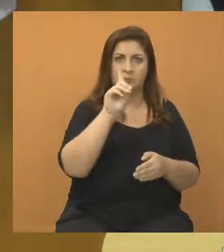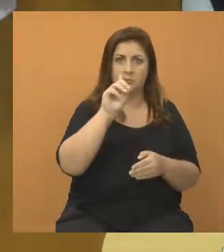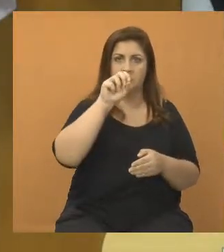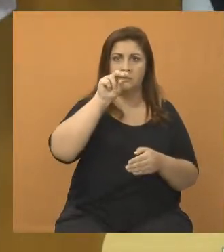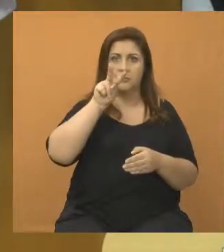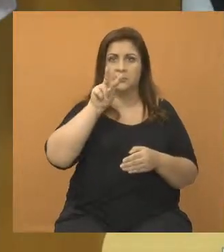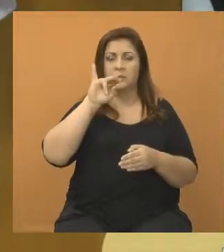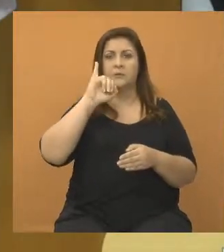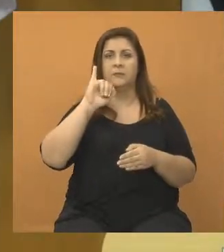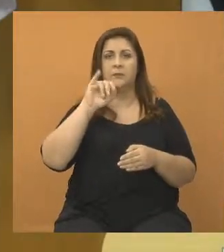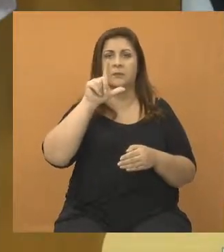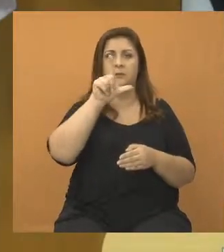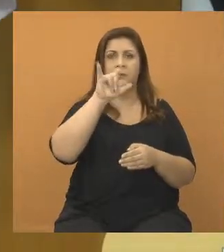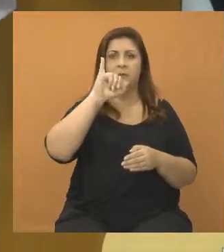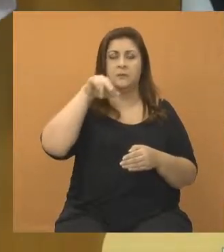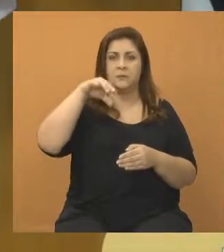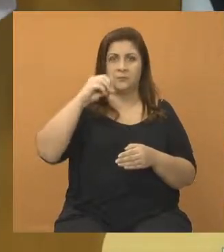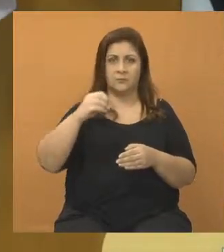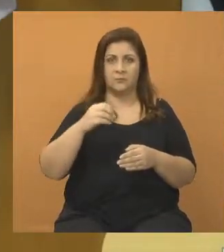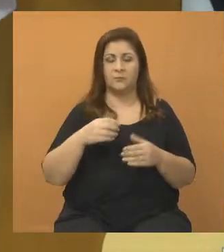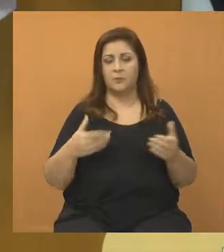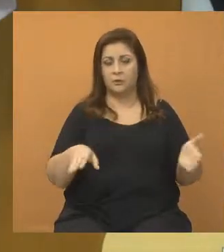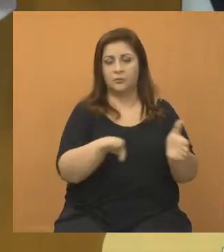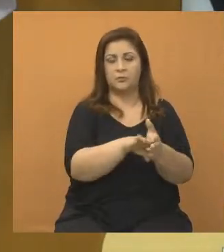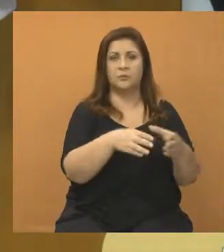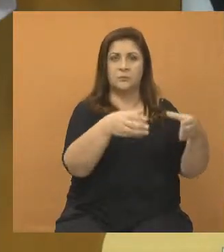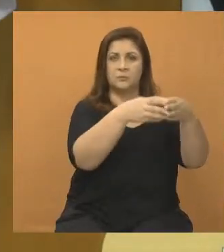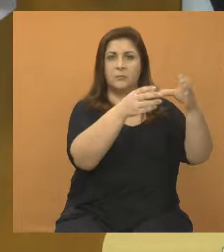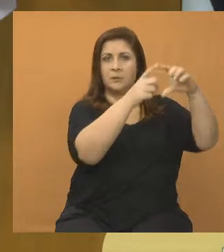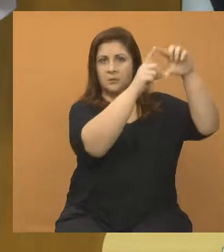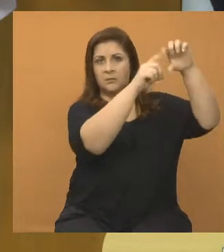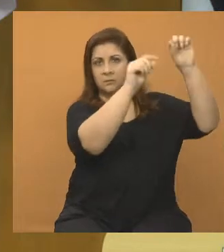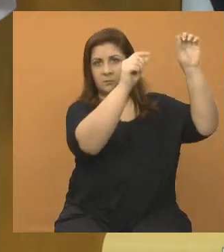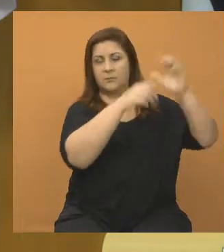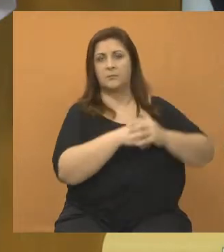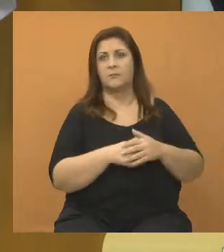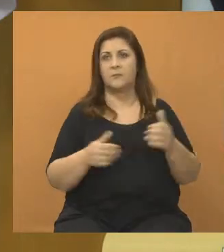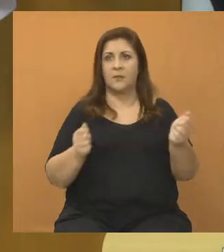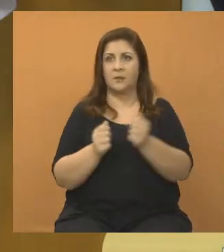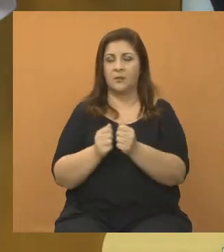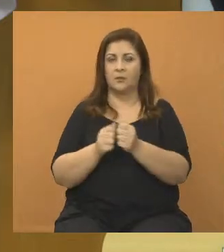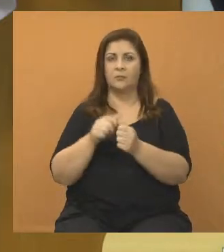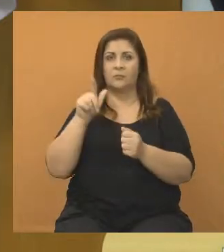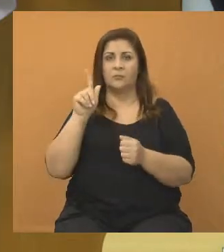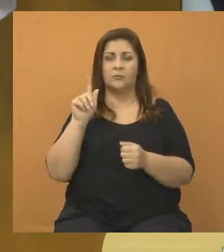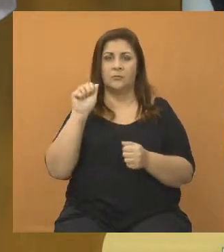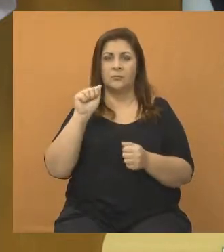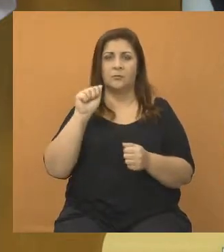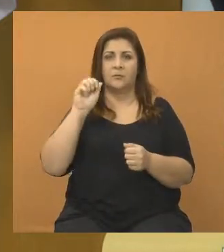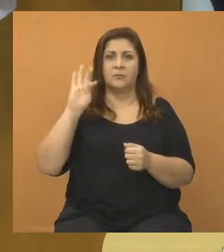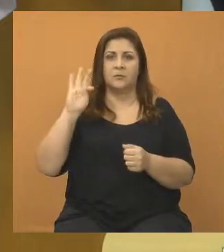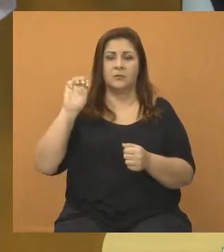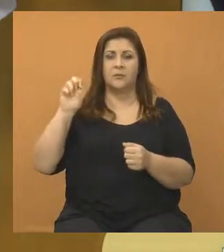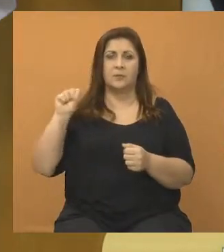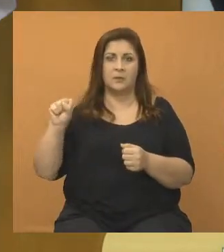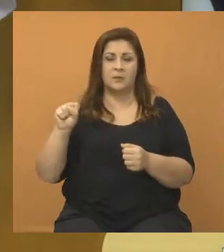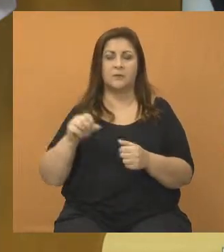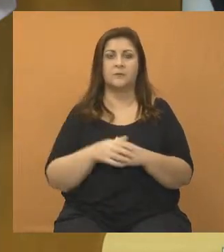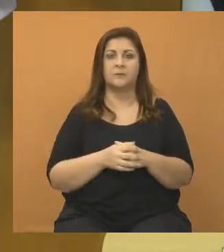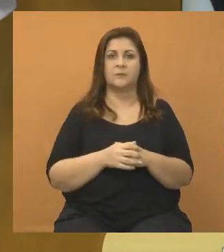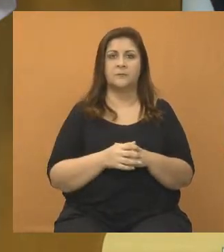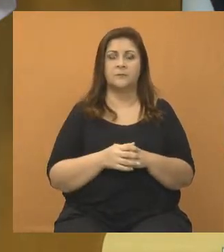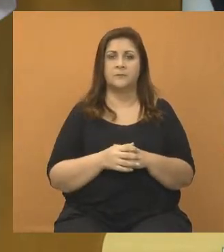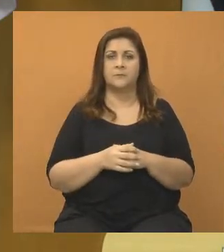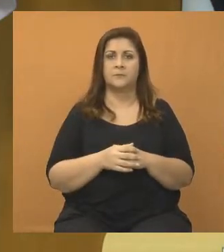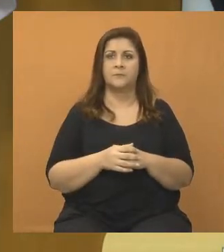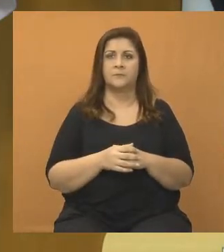ao Parque Meia Lua. Então, e juntar com a Gates, então, lá na altura da